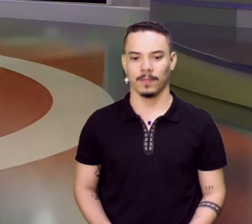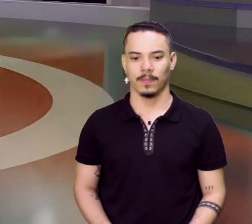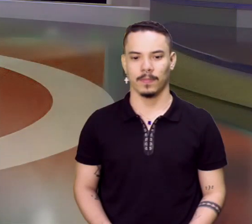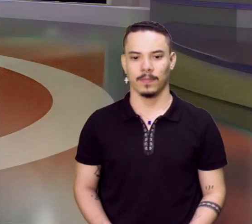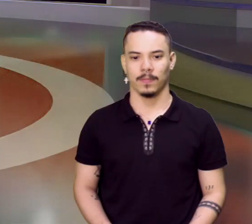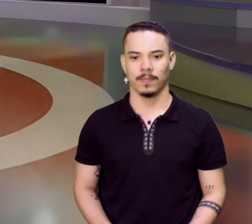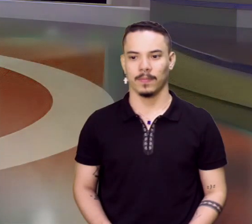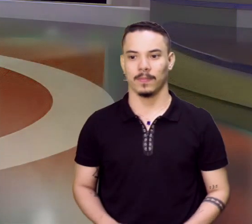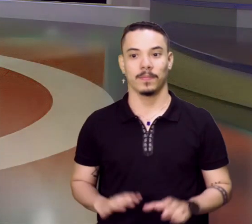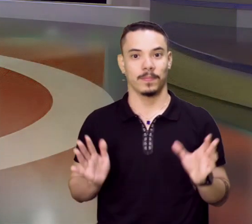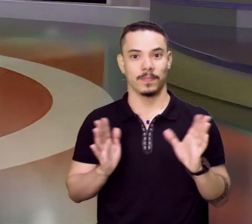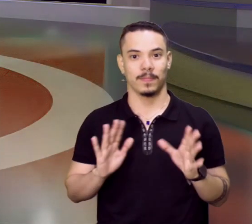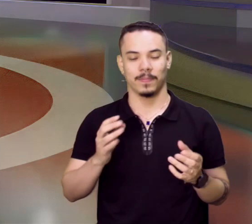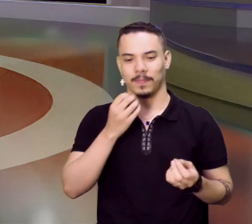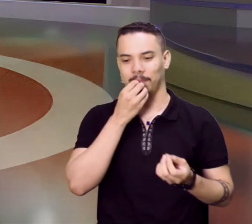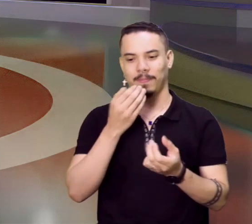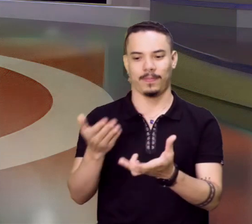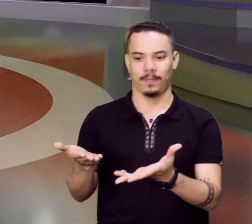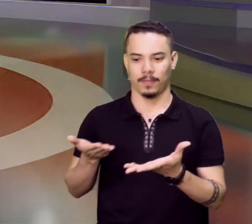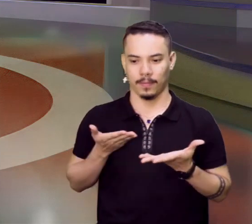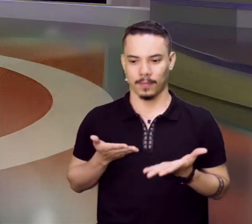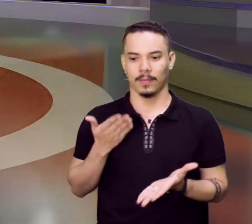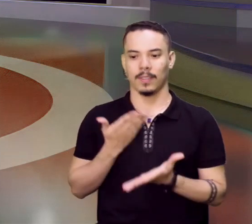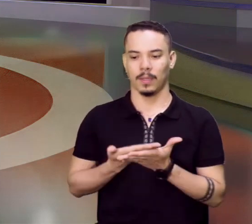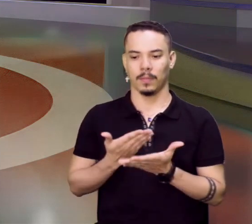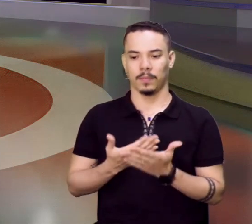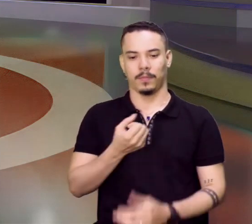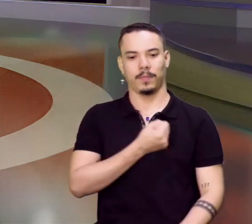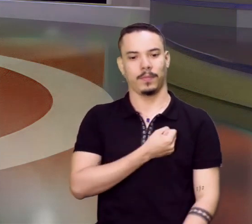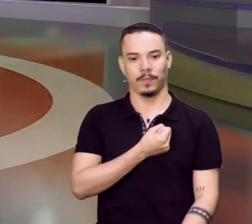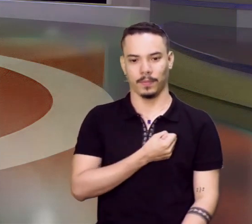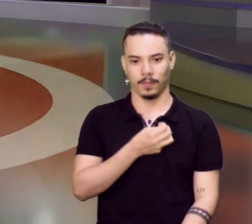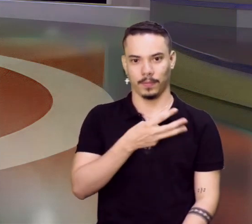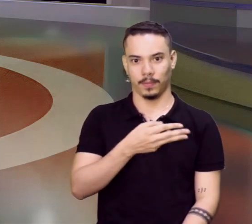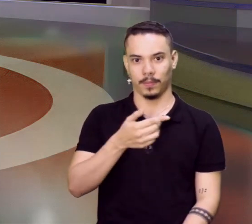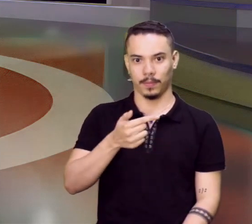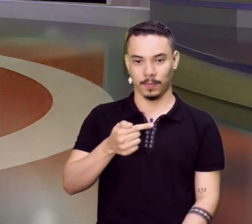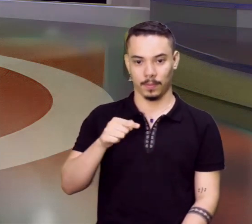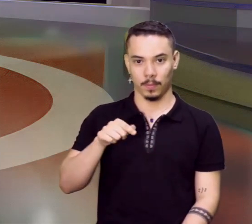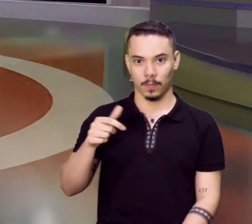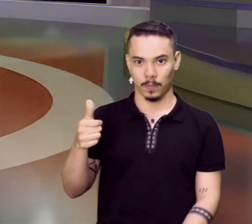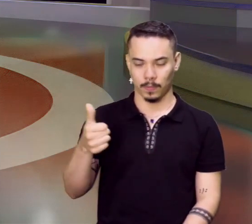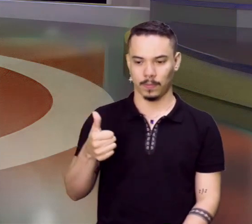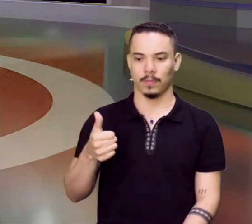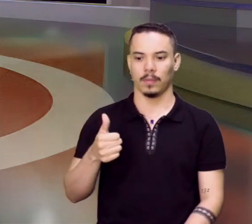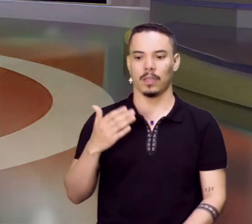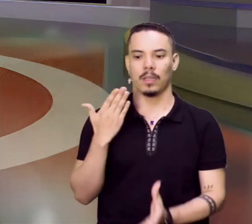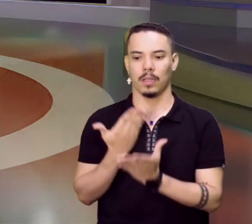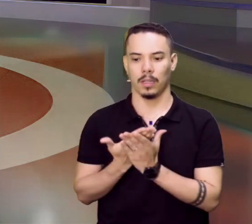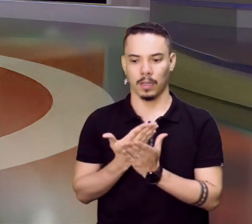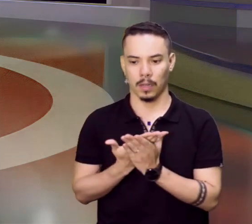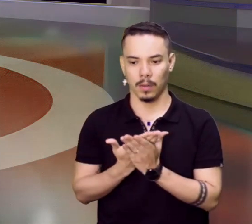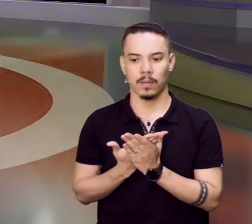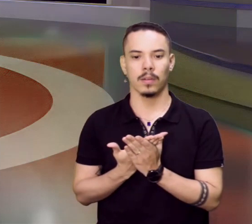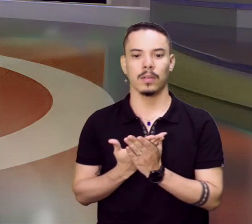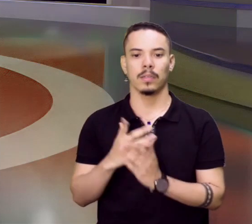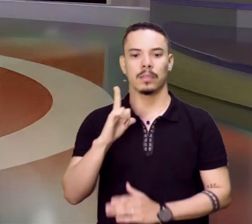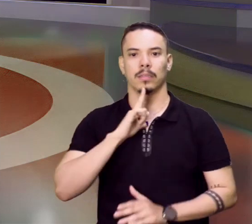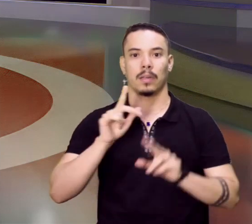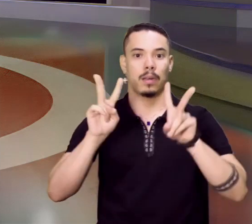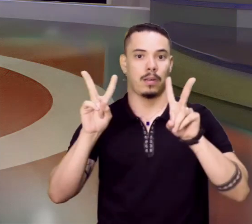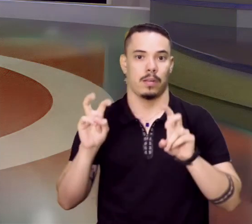welcome! Sejam todos muito bem-vindos à nossa aula 37.1. Aula essa que vai ter um